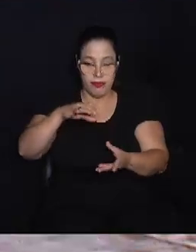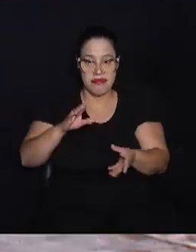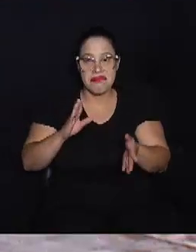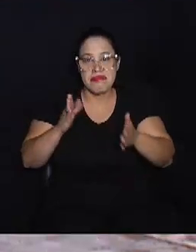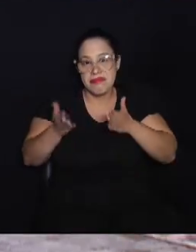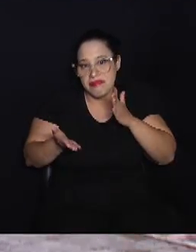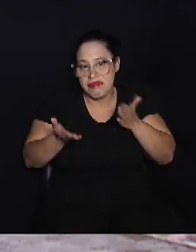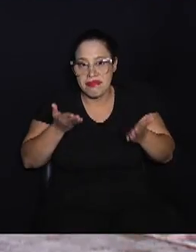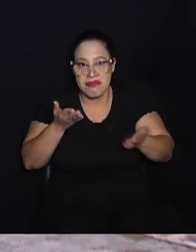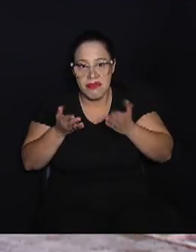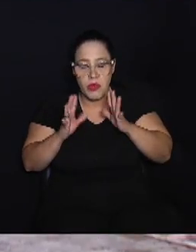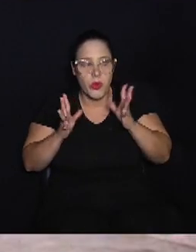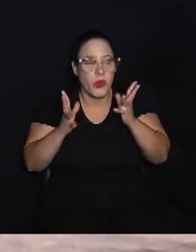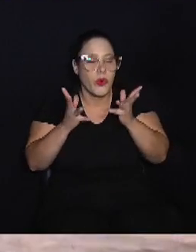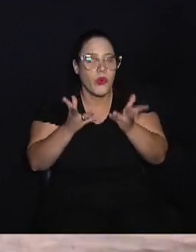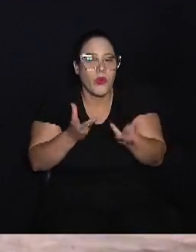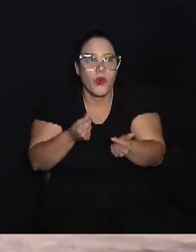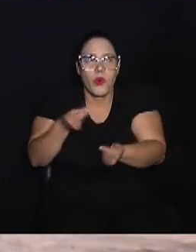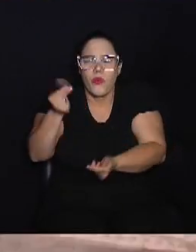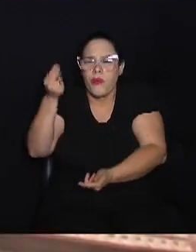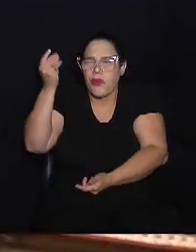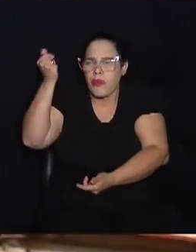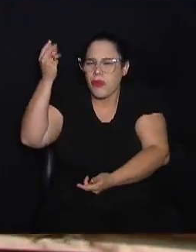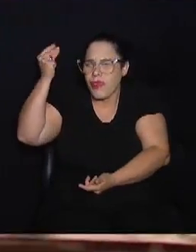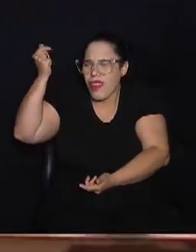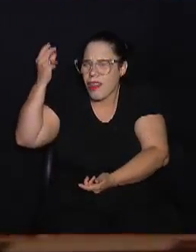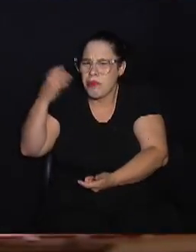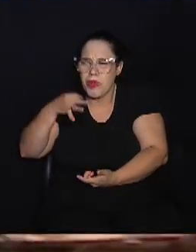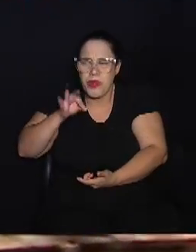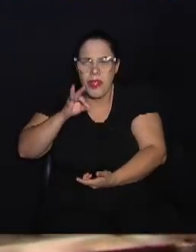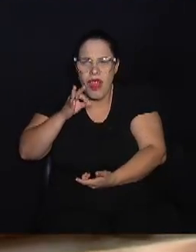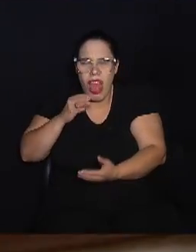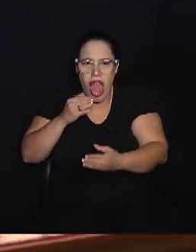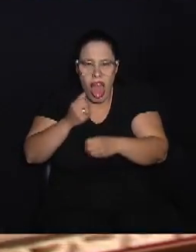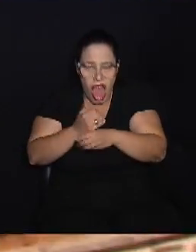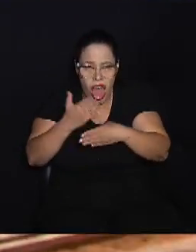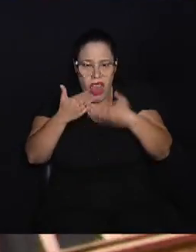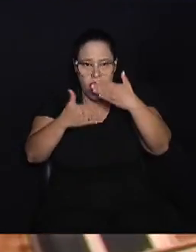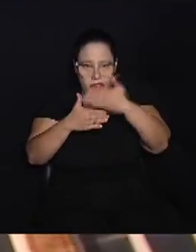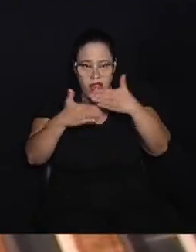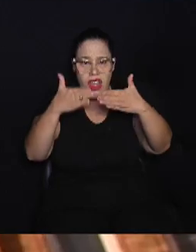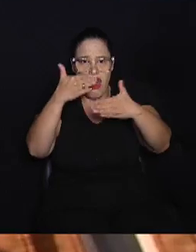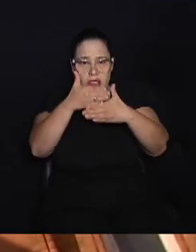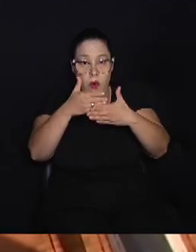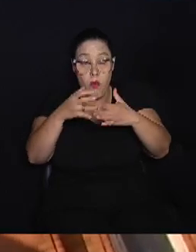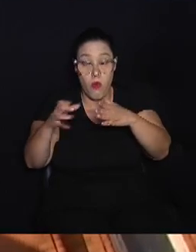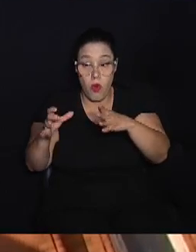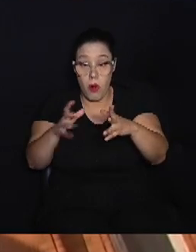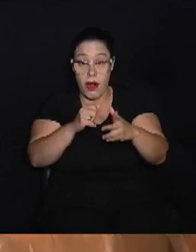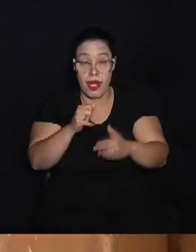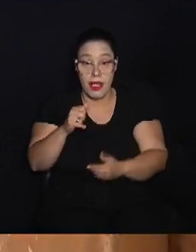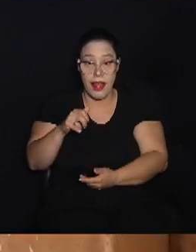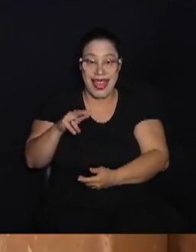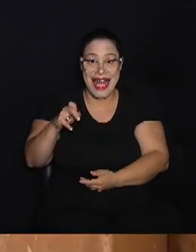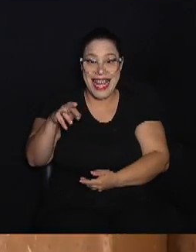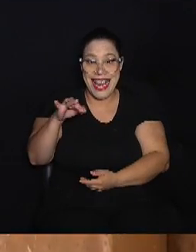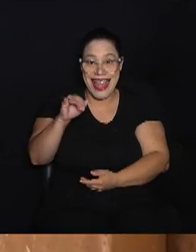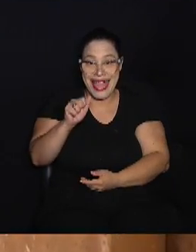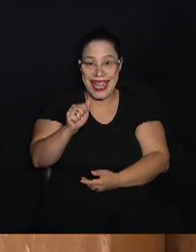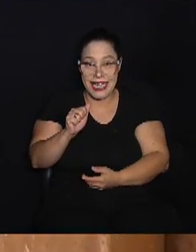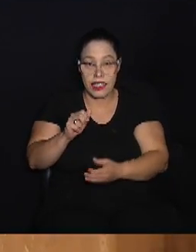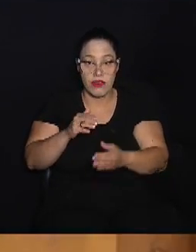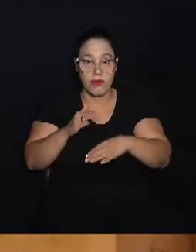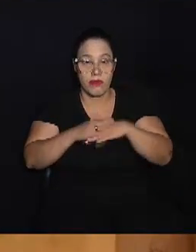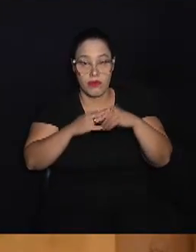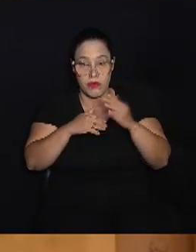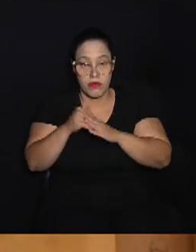mantém todo o esplendor da época cafeeira, construído com tijolos importados da Inglaterra. O serviço